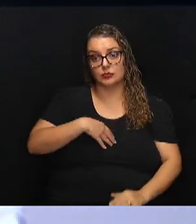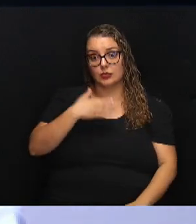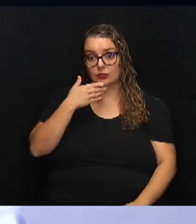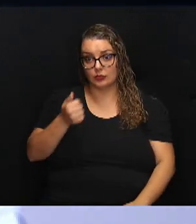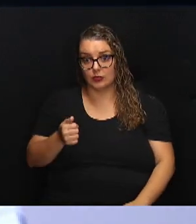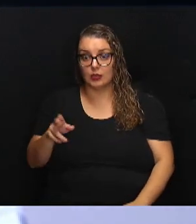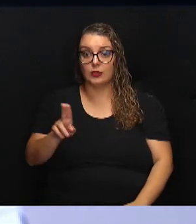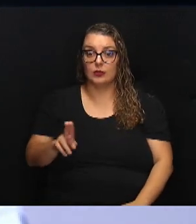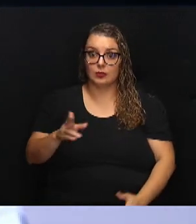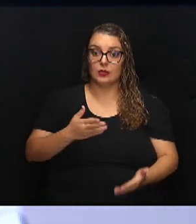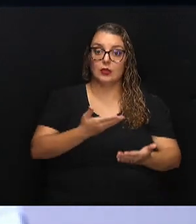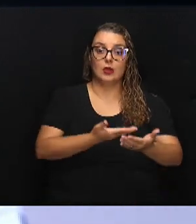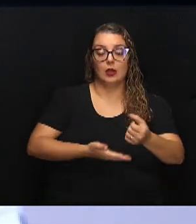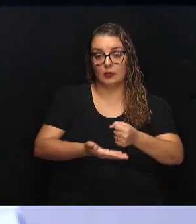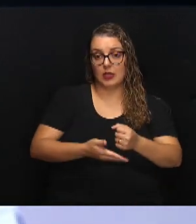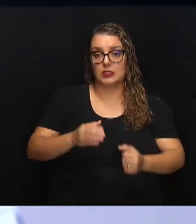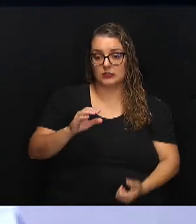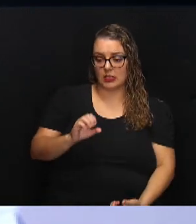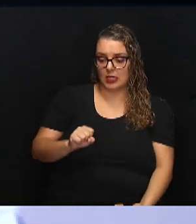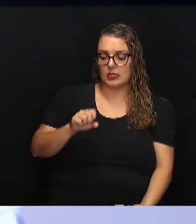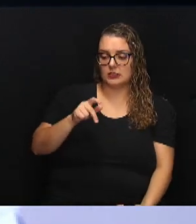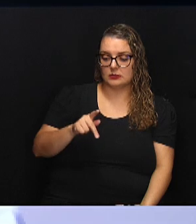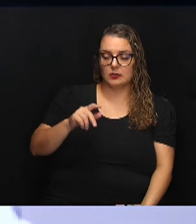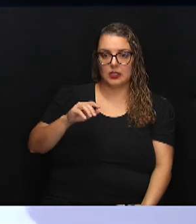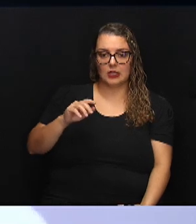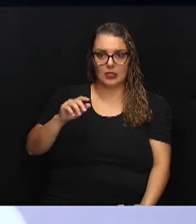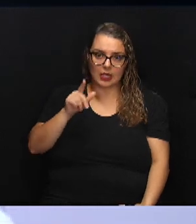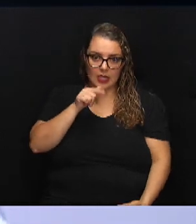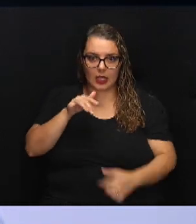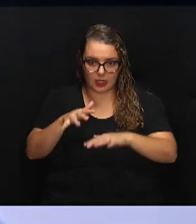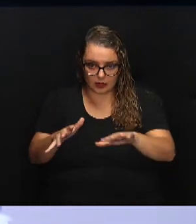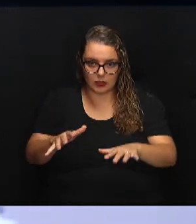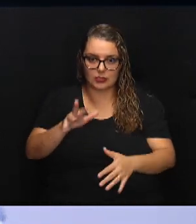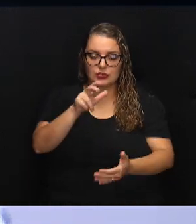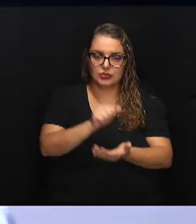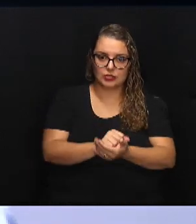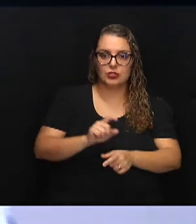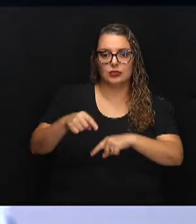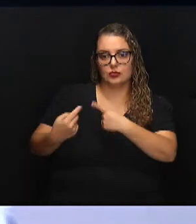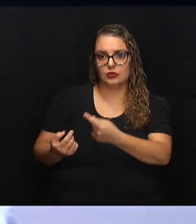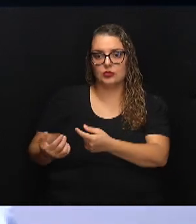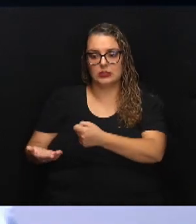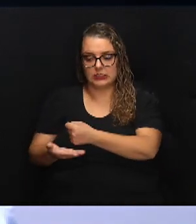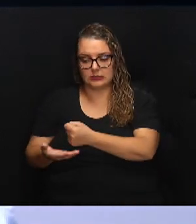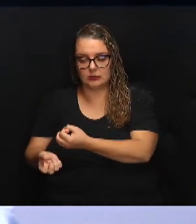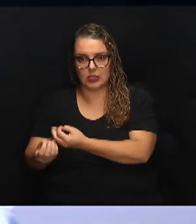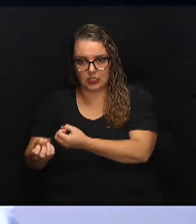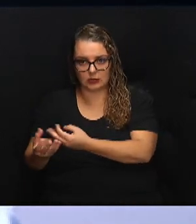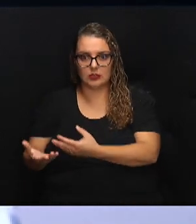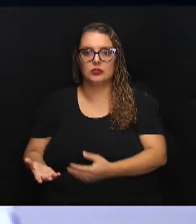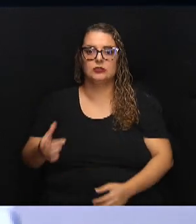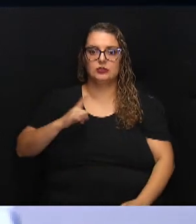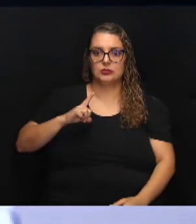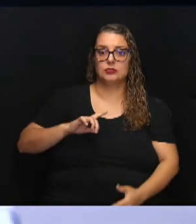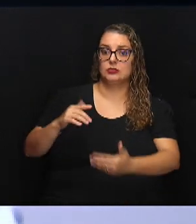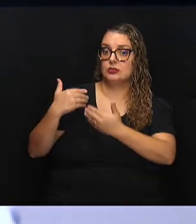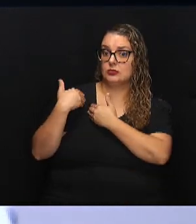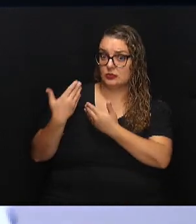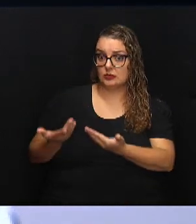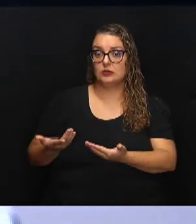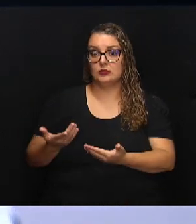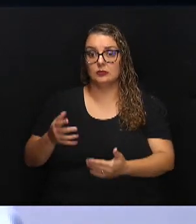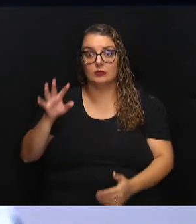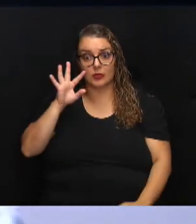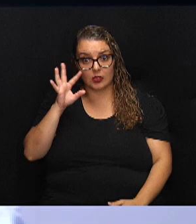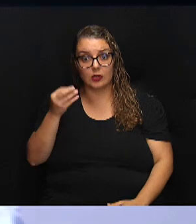a base da SP Águas, a base de outorgas, de cadastro, outras bases que existem em órgãos responsáveis por